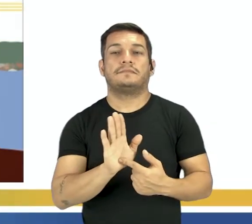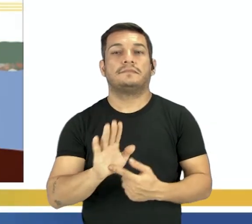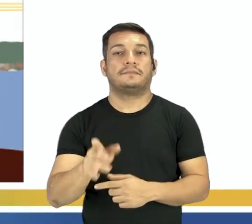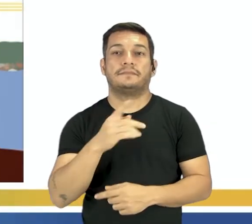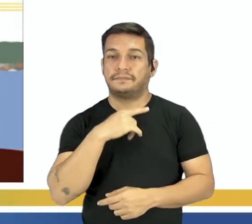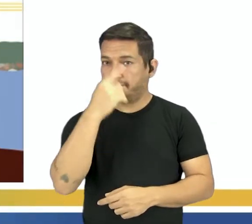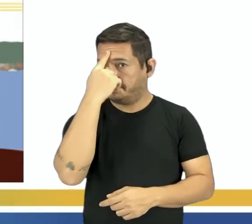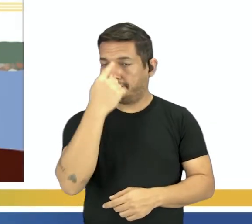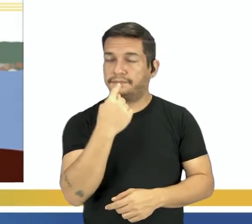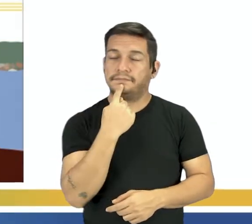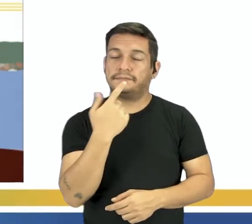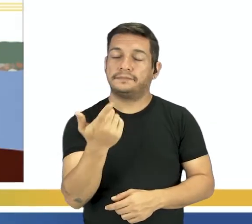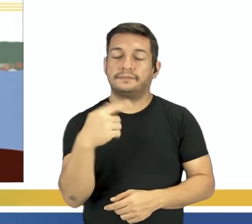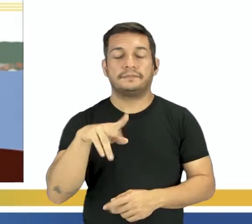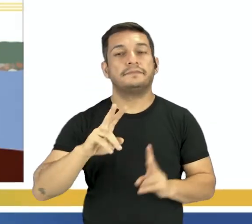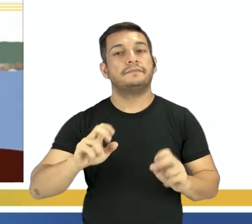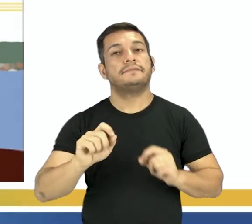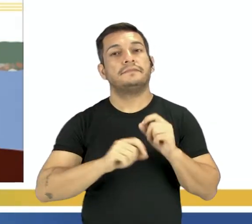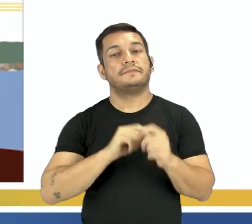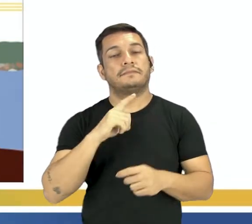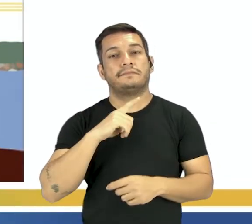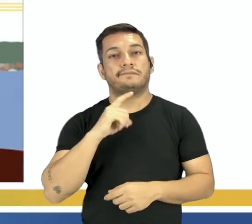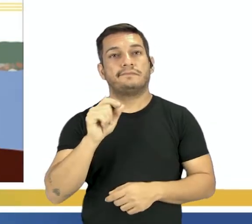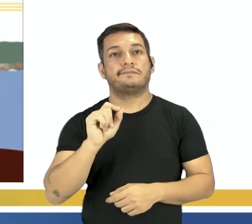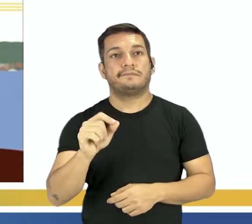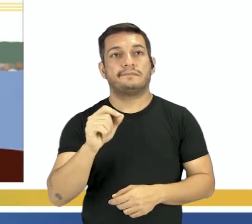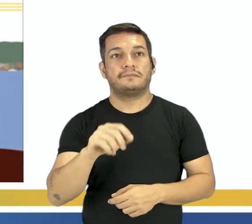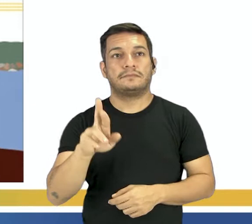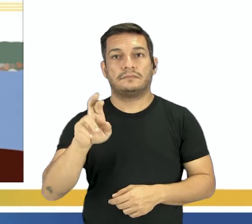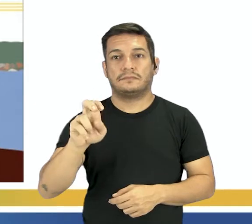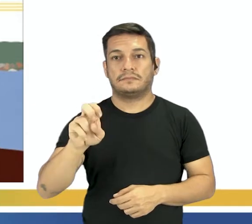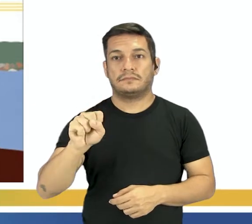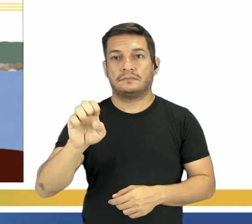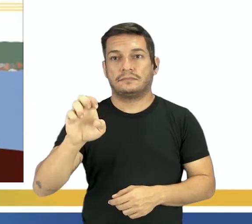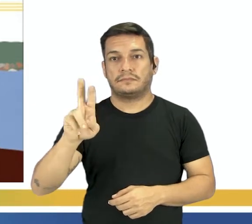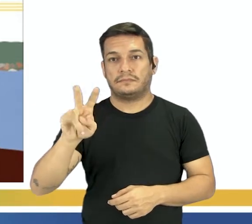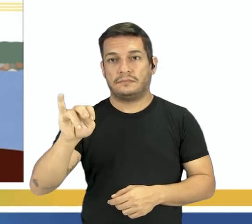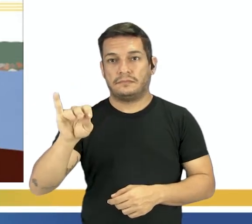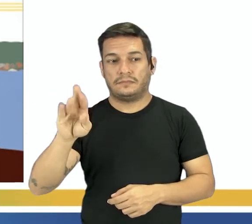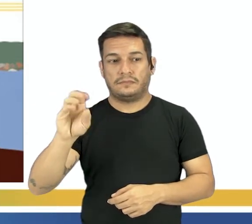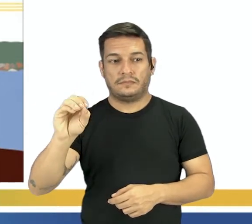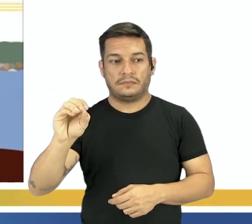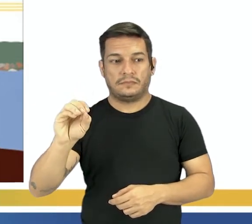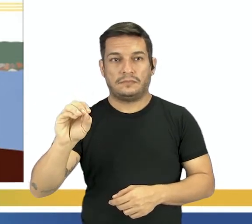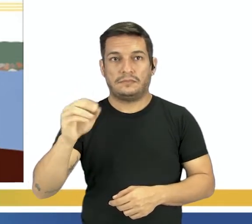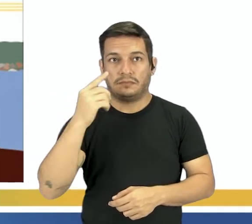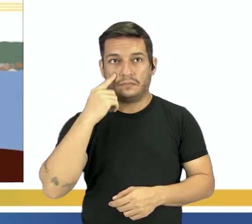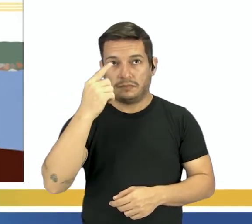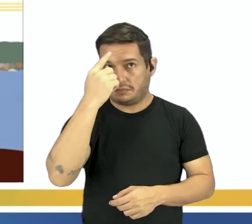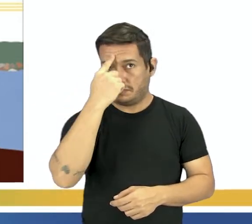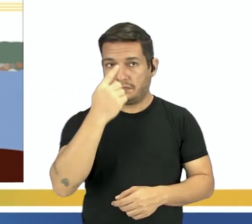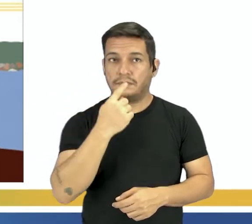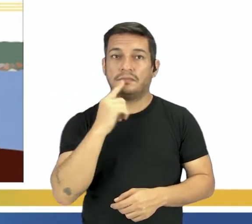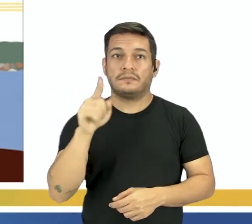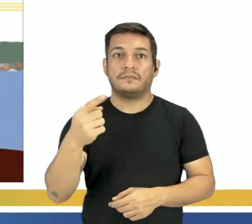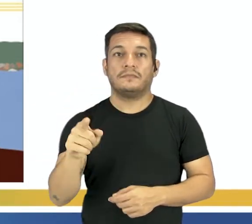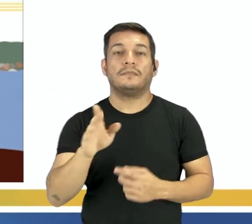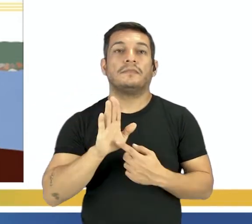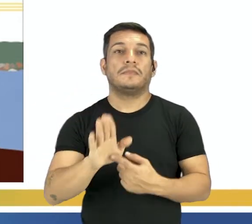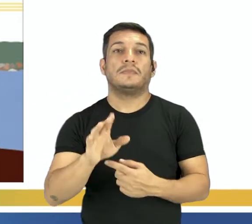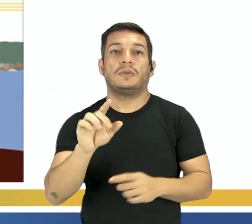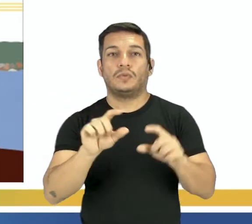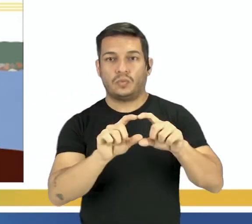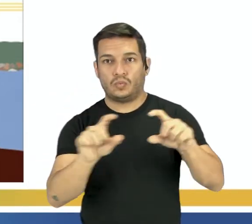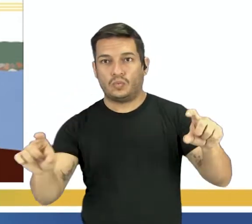imagem. Você observa que a gente tem aqui primeiro o reservatório, o canal, depois do canal tem um